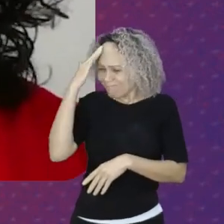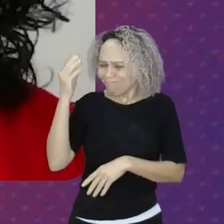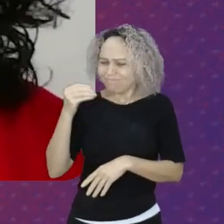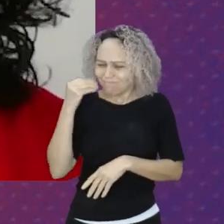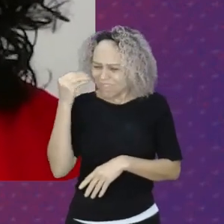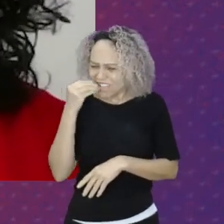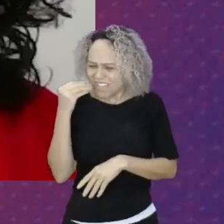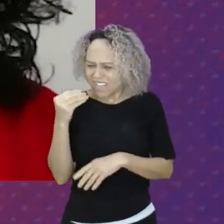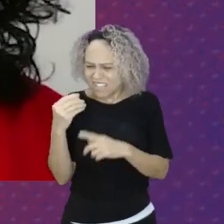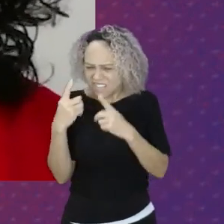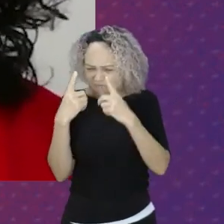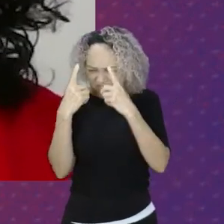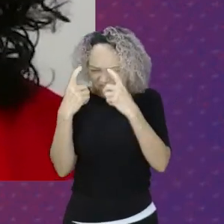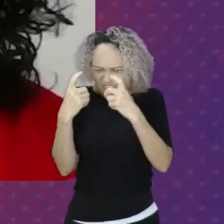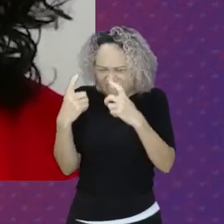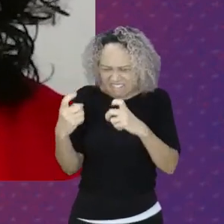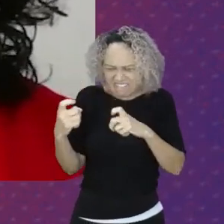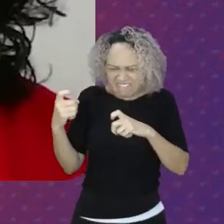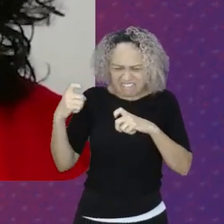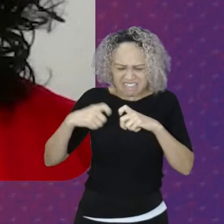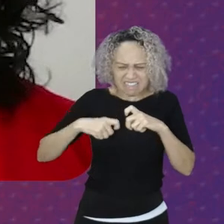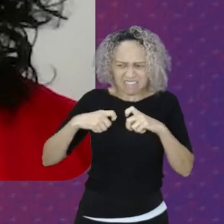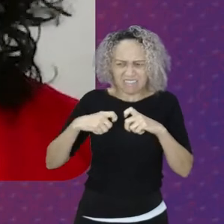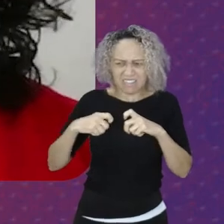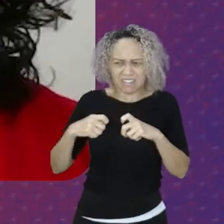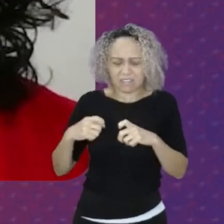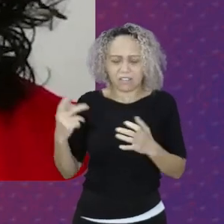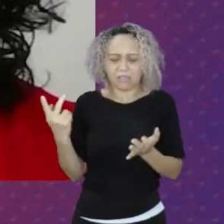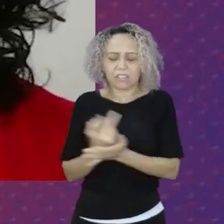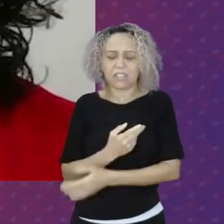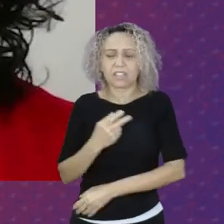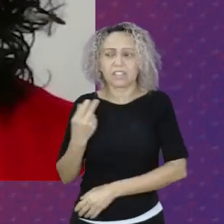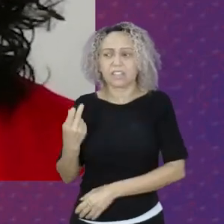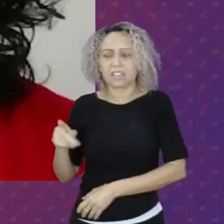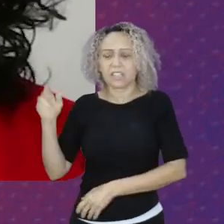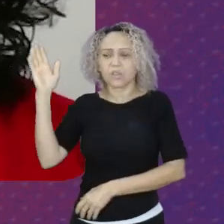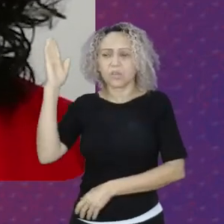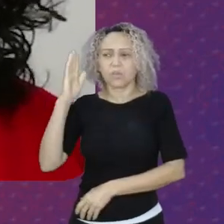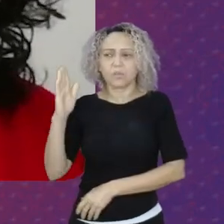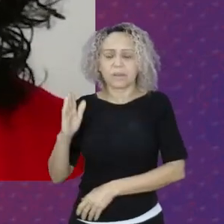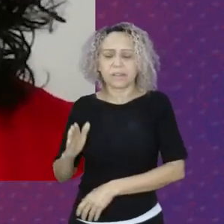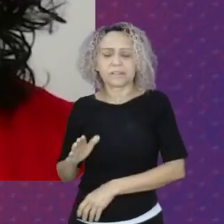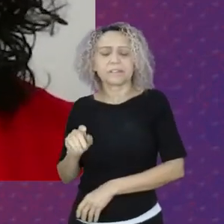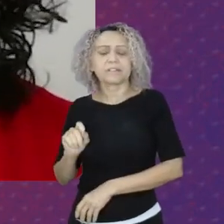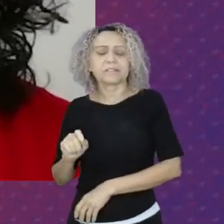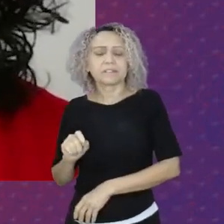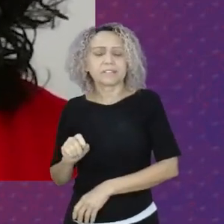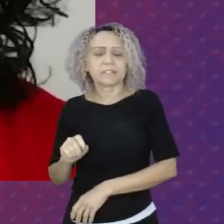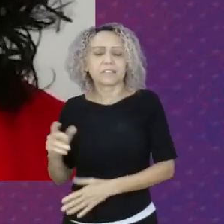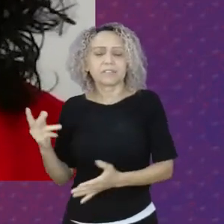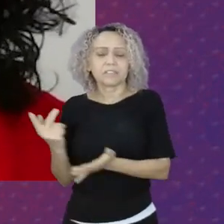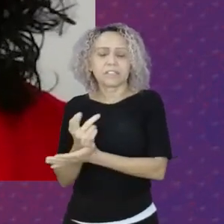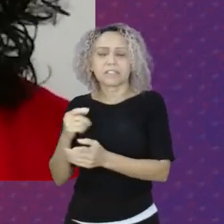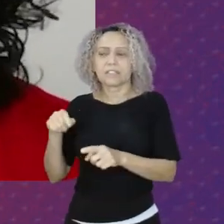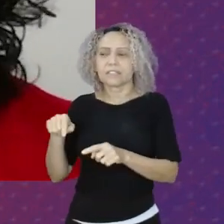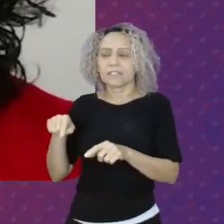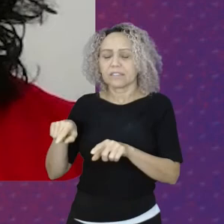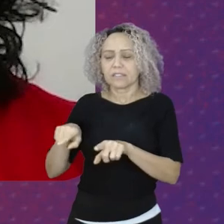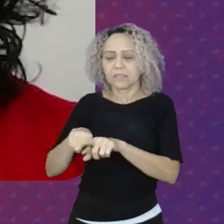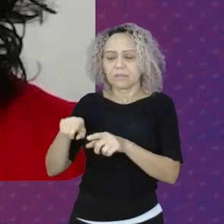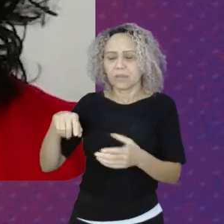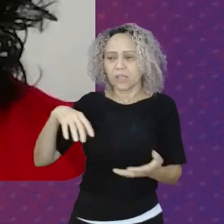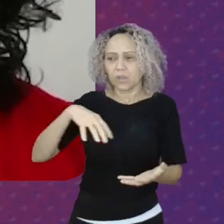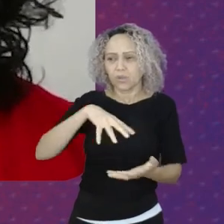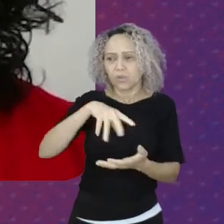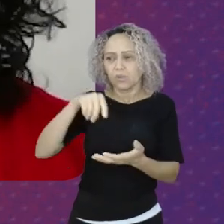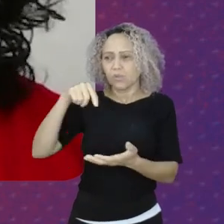de violência sexual vivenciada aqui no Brasil, ao redor do mundo. Agora, a gente imaginar como que é isso para uma criança